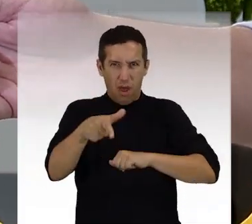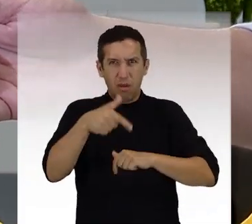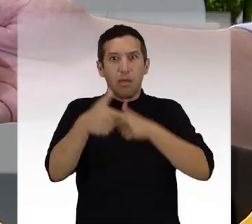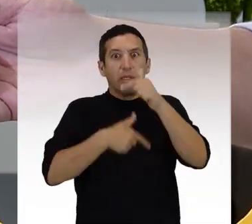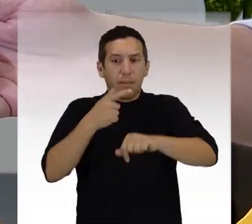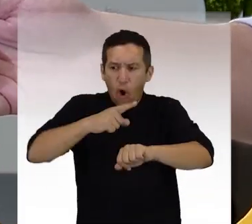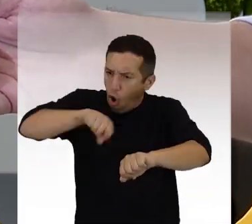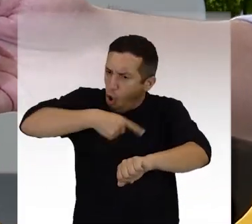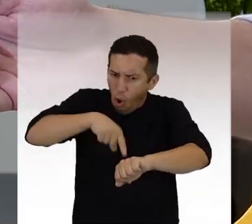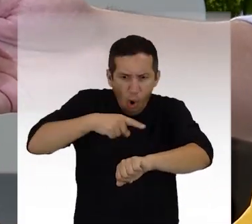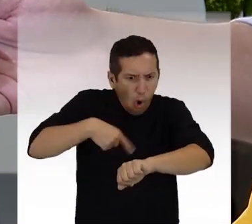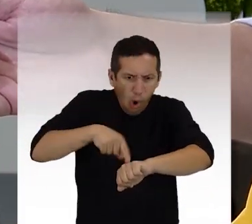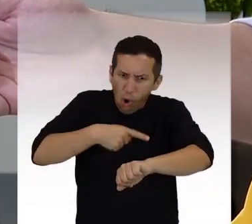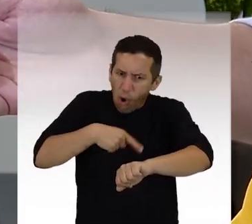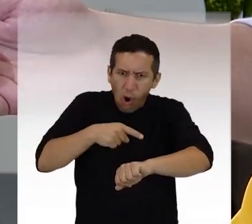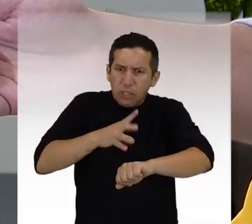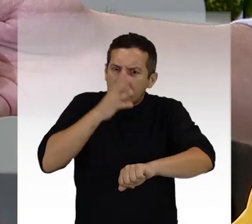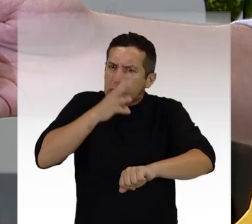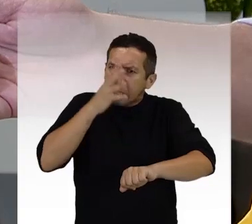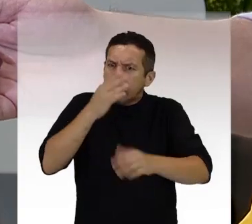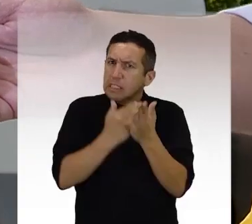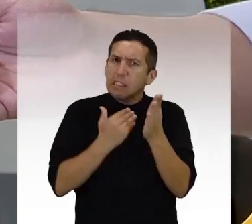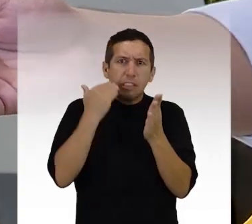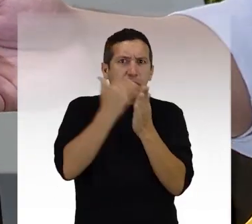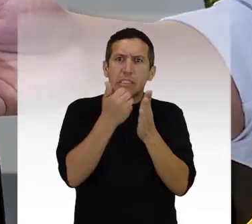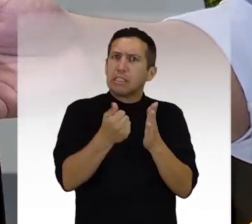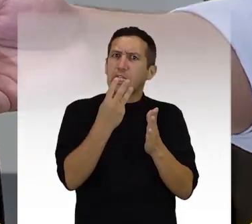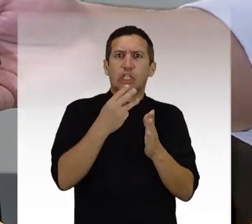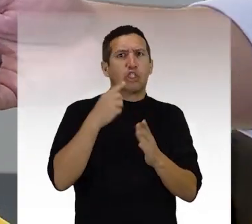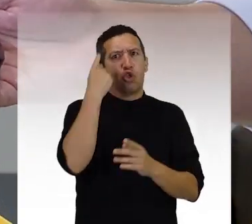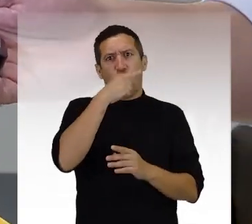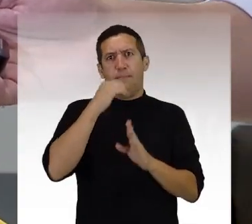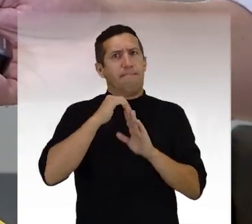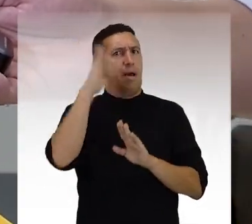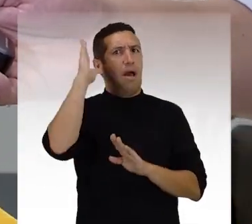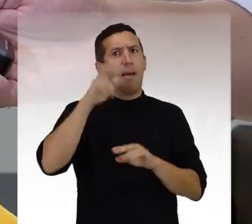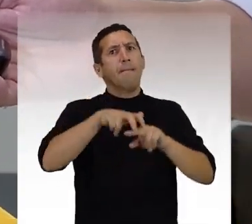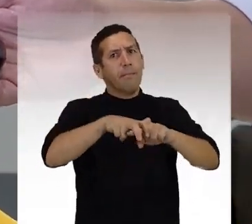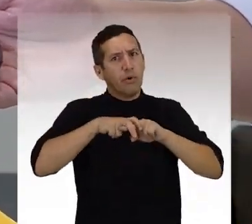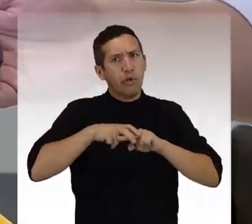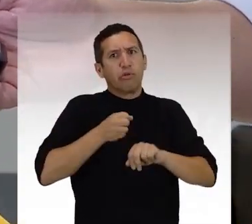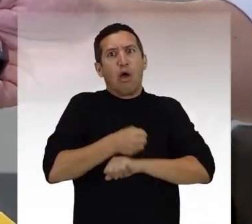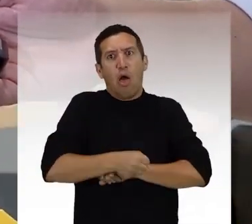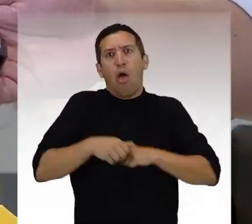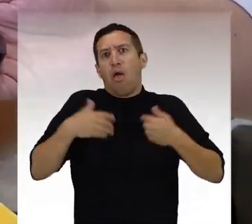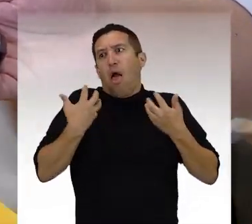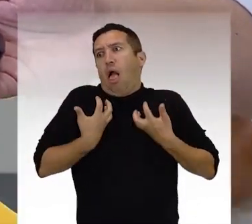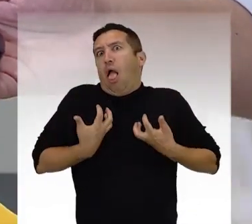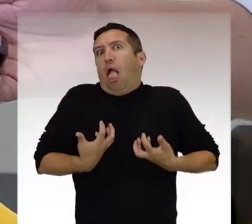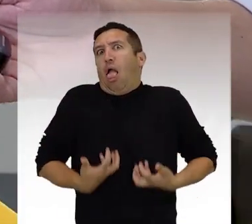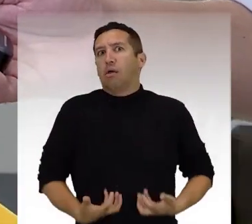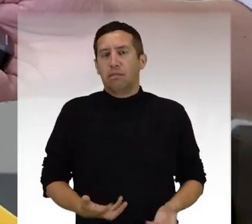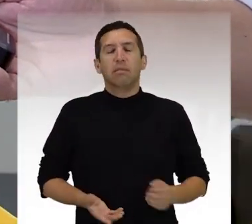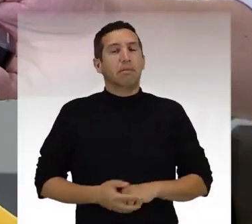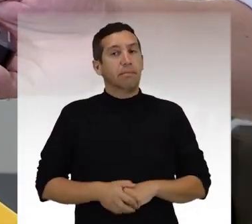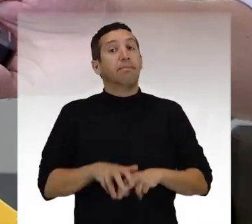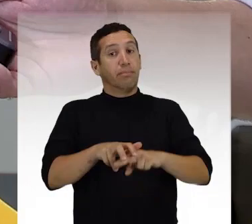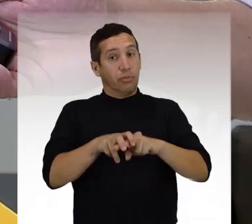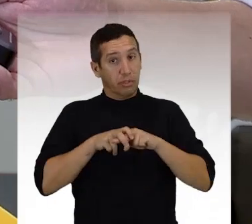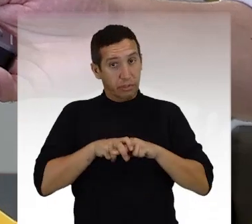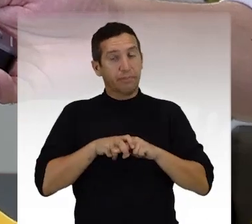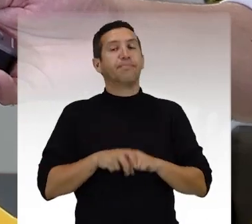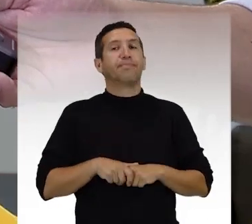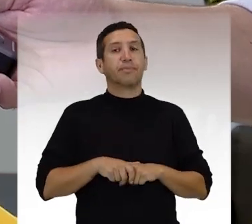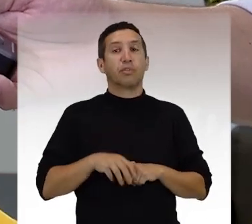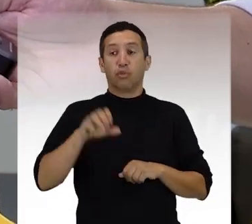que demonstram que esses profissionais estão sendo submetidos cotidianamente a jornadas, em grande percentual, superiores a 13